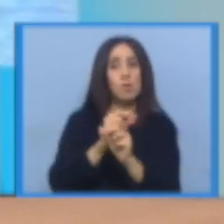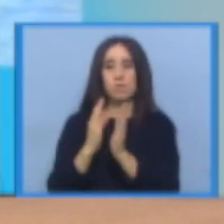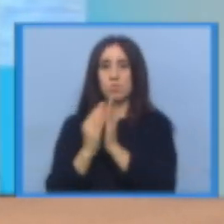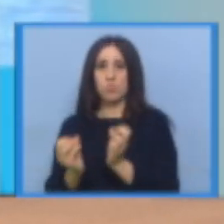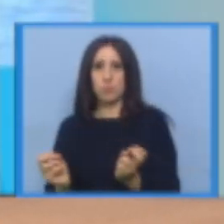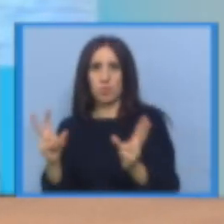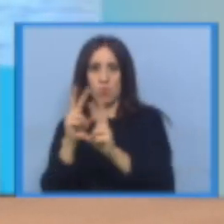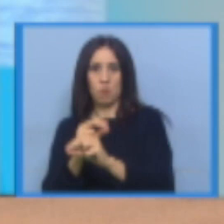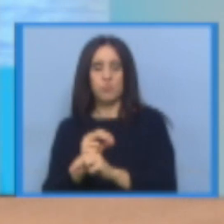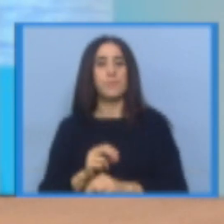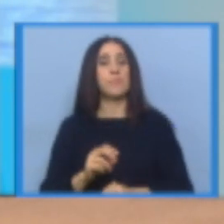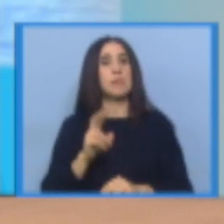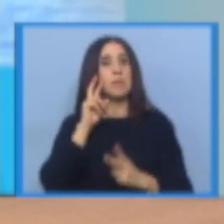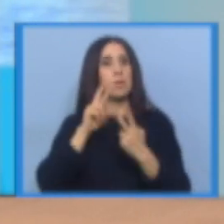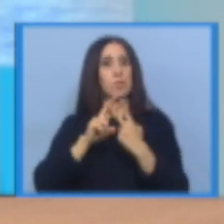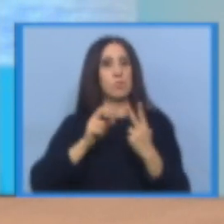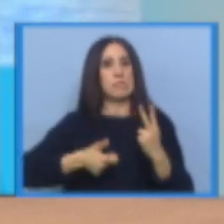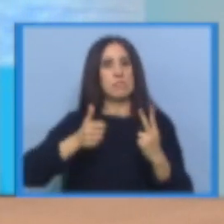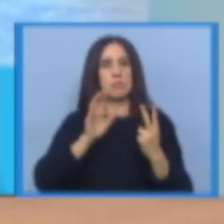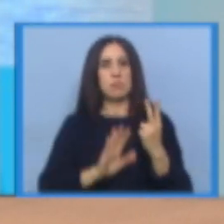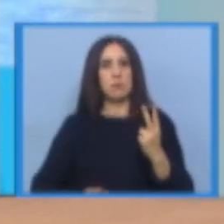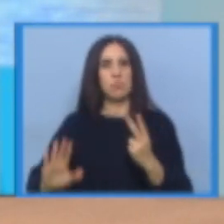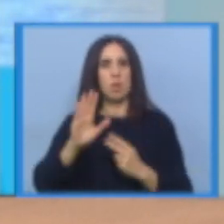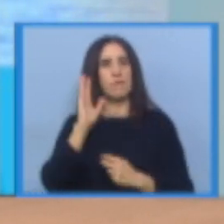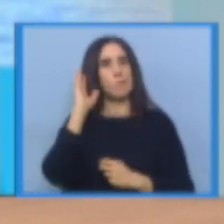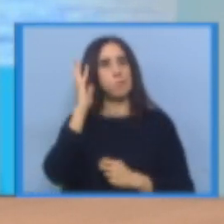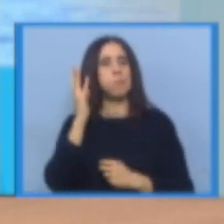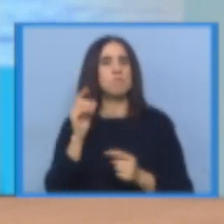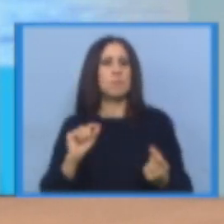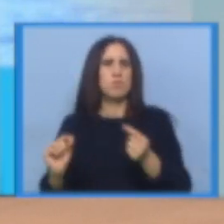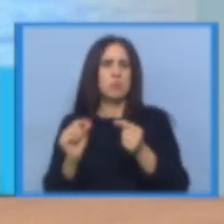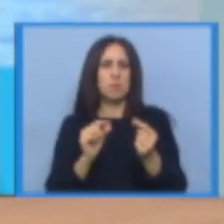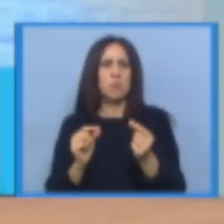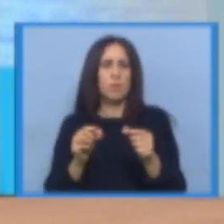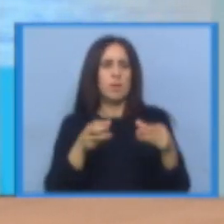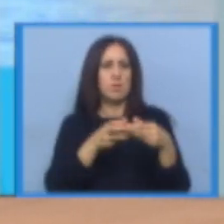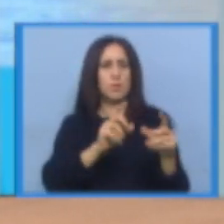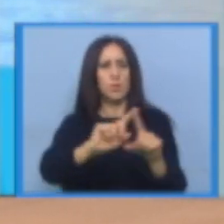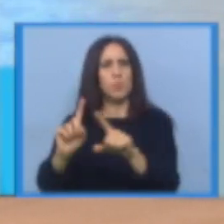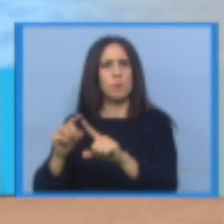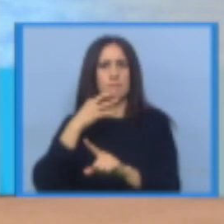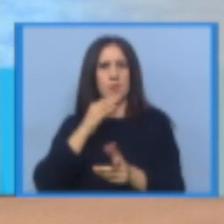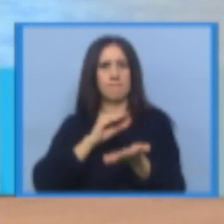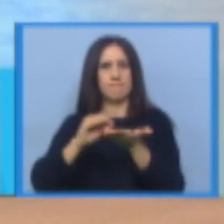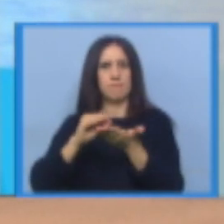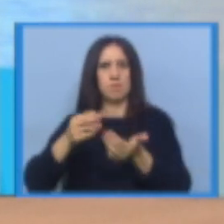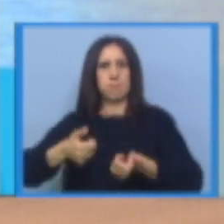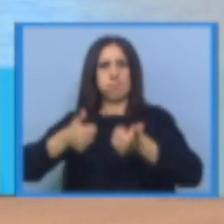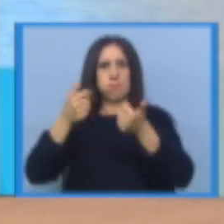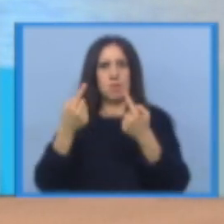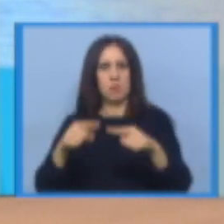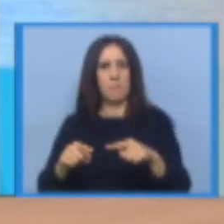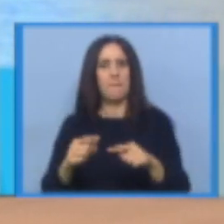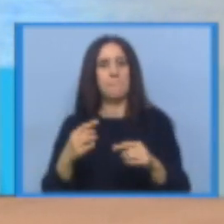essencial do Encontro Nacional vai ser precisamente dedicado à discussão com todas as equipas dos secretariados diocesanos, para